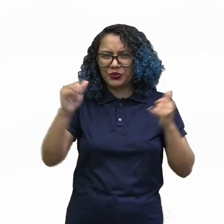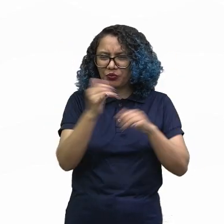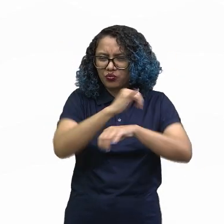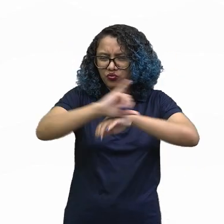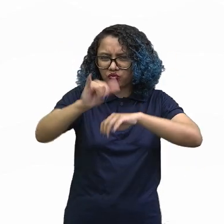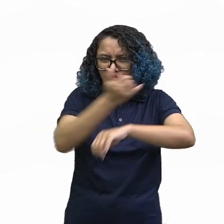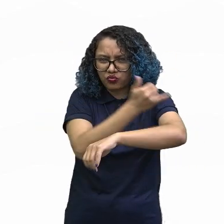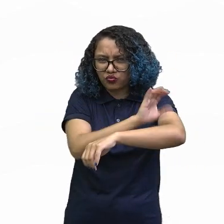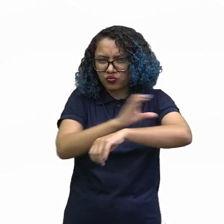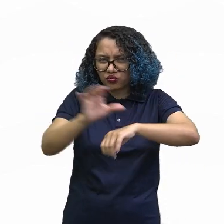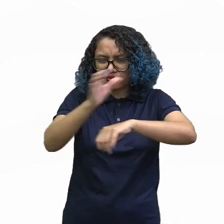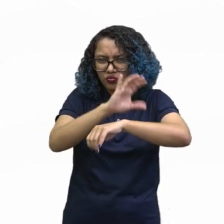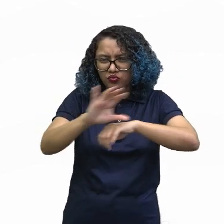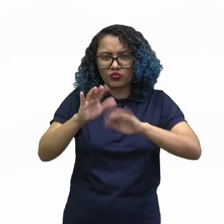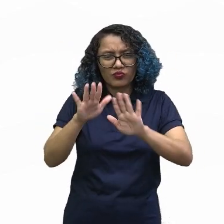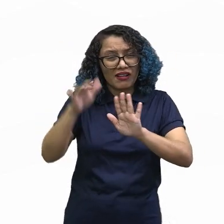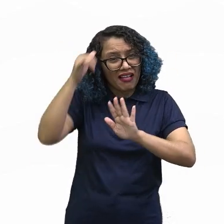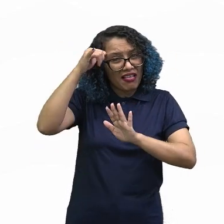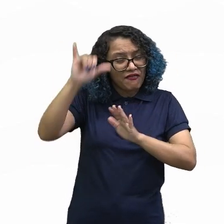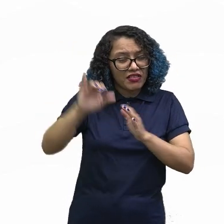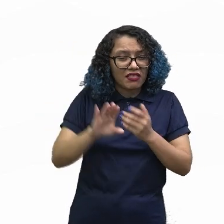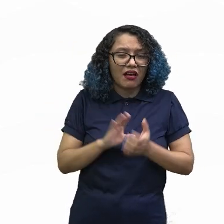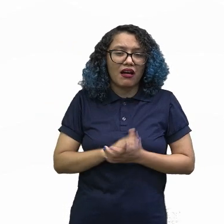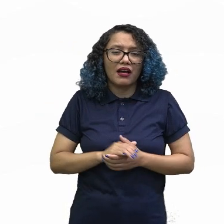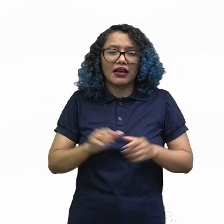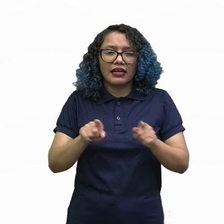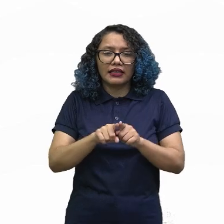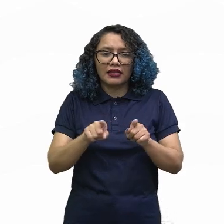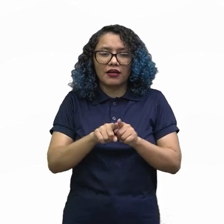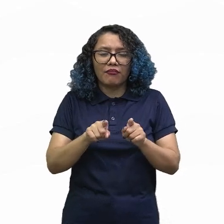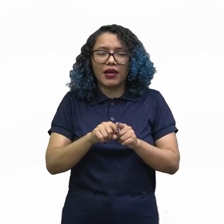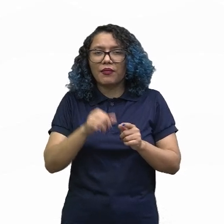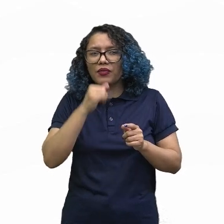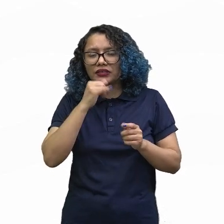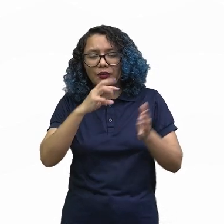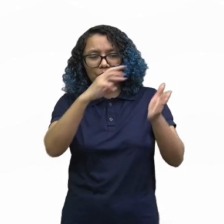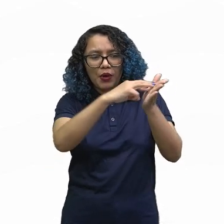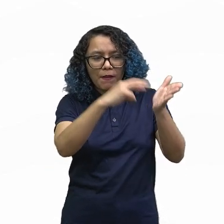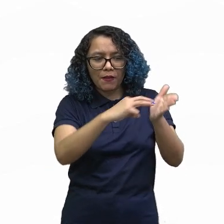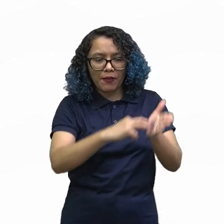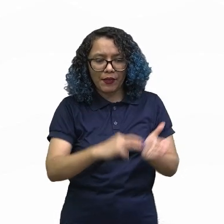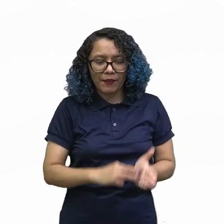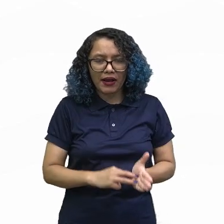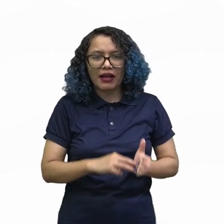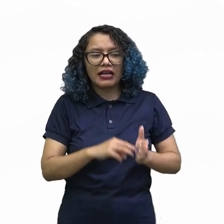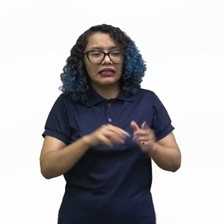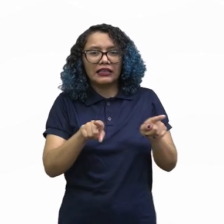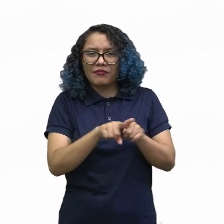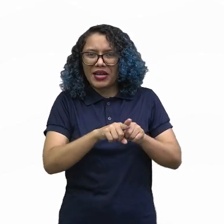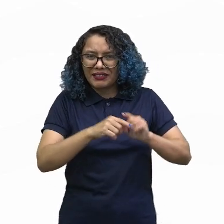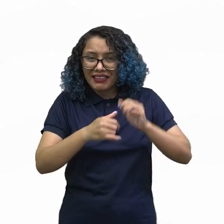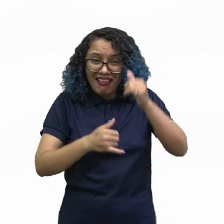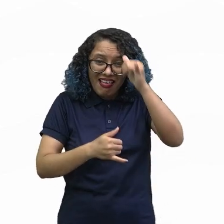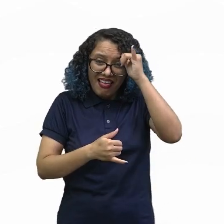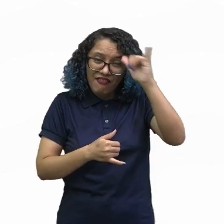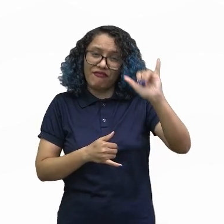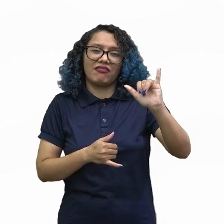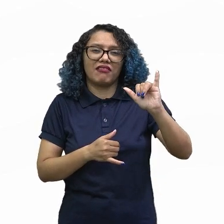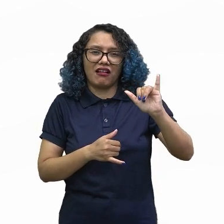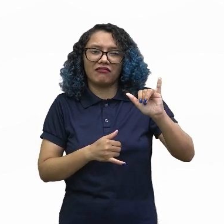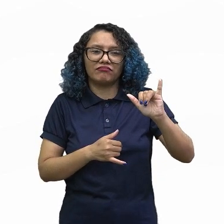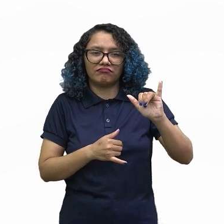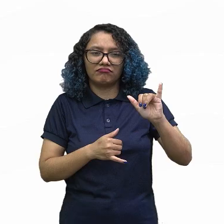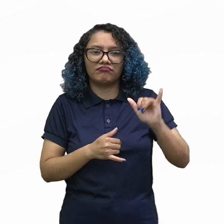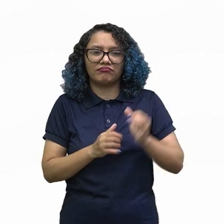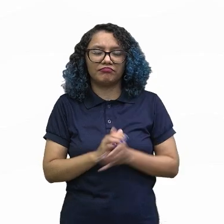não sobrecarregar tomadas, ou seja, que previne o contato acidental com a eletricidade.